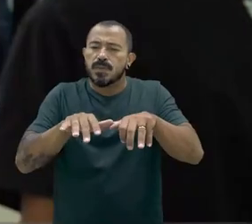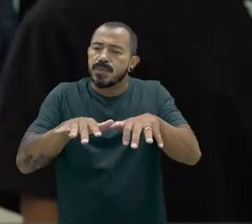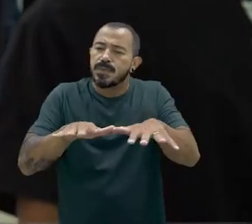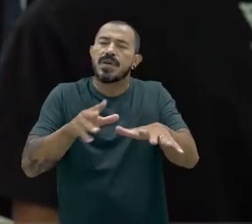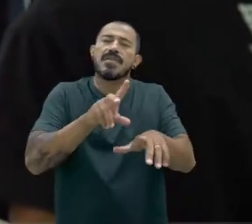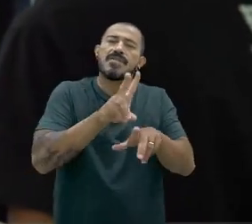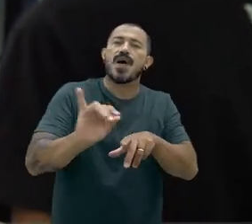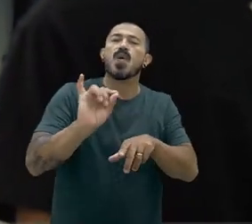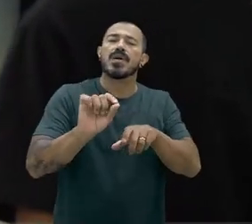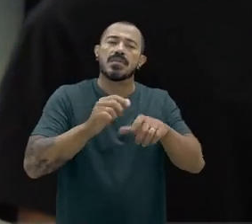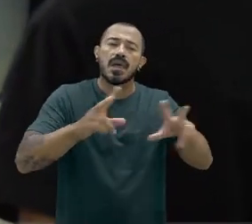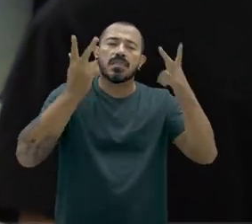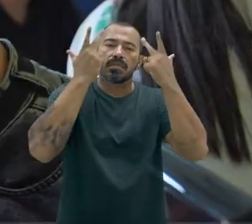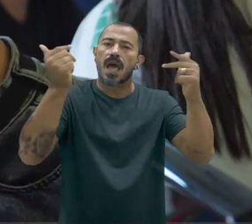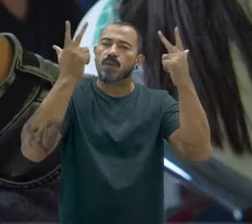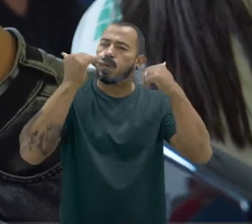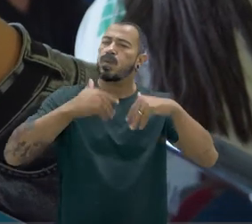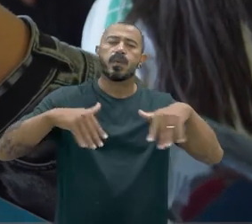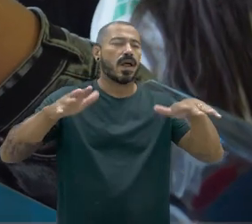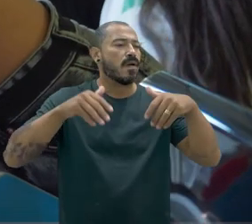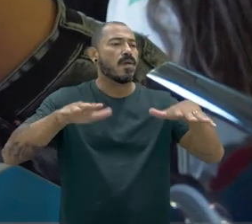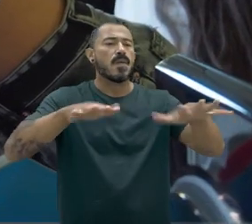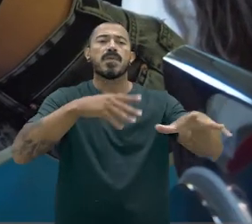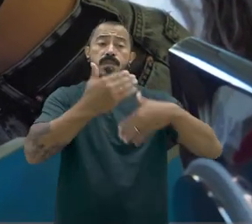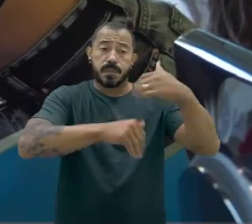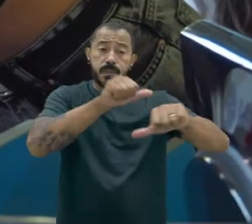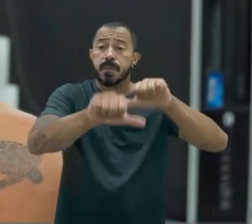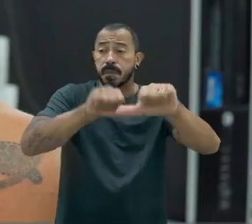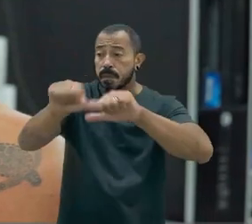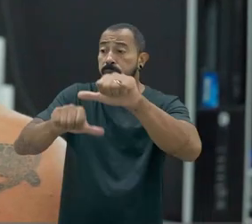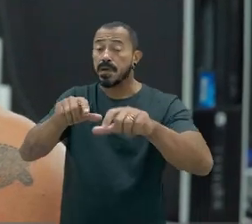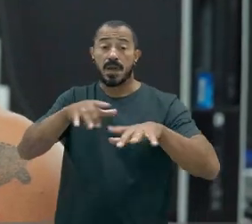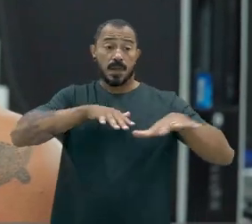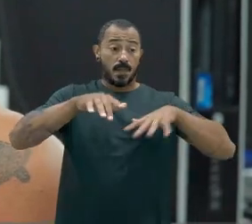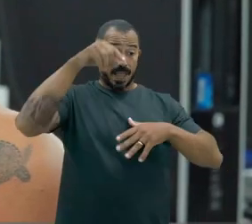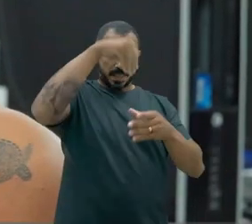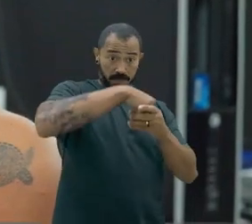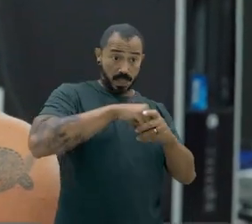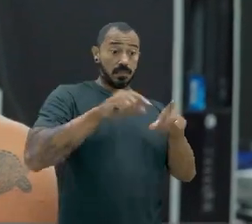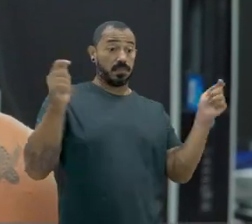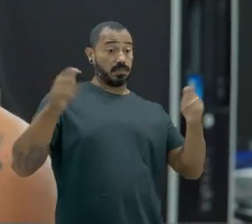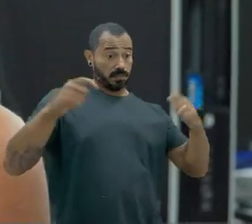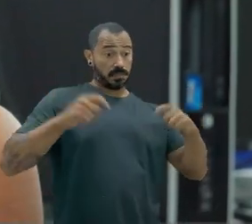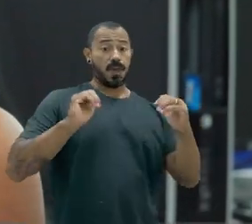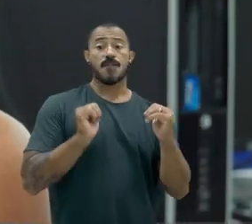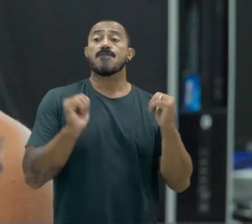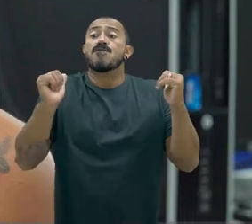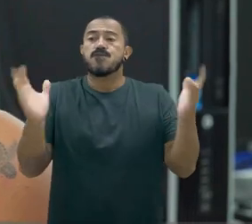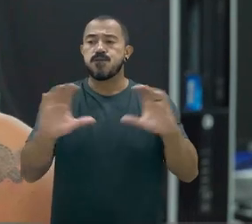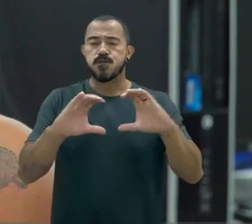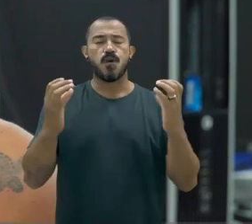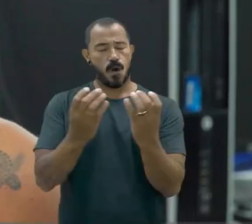bem natural. As coisas vão se moldando aos poucos, porque movendo aqui dentro você consegue possibilitar que a comunidade externa